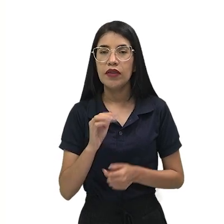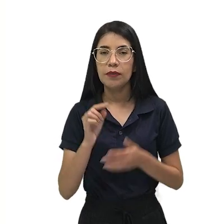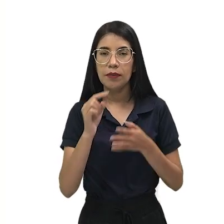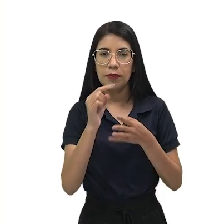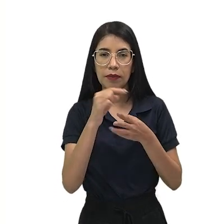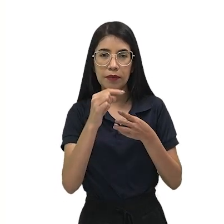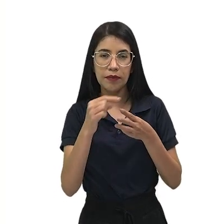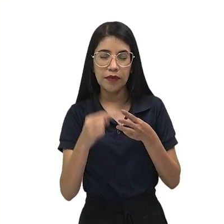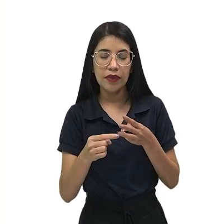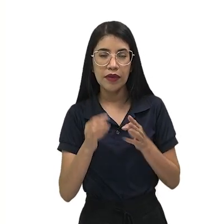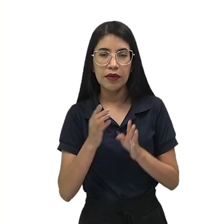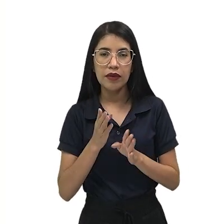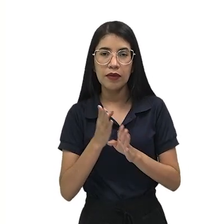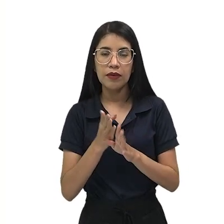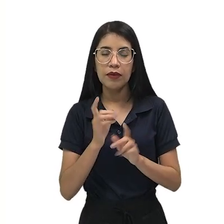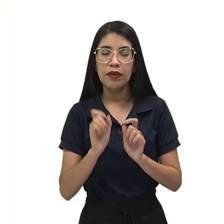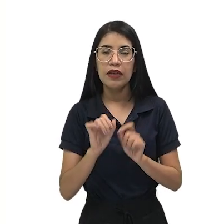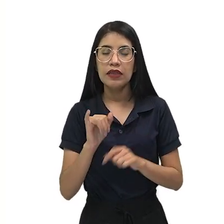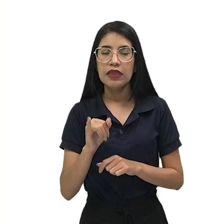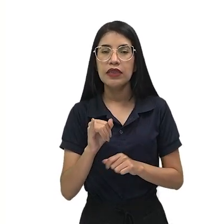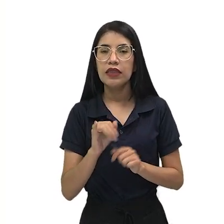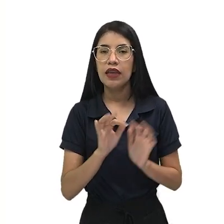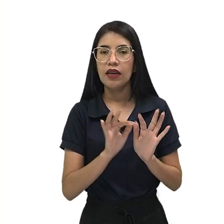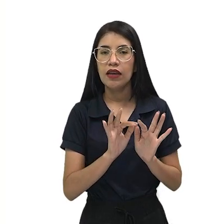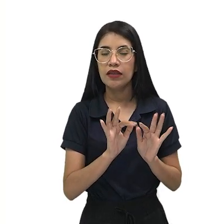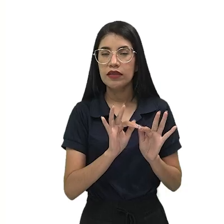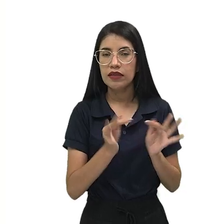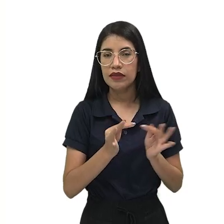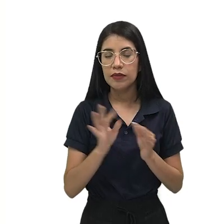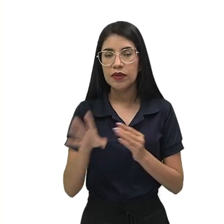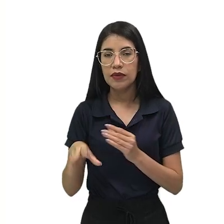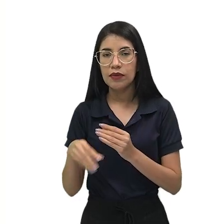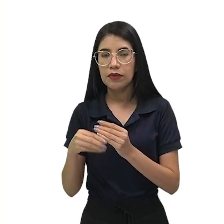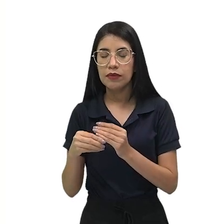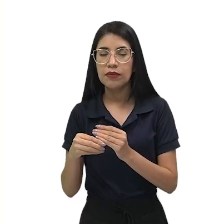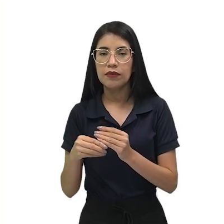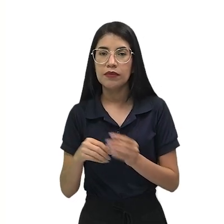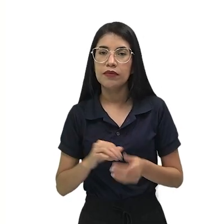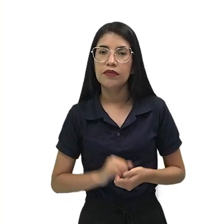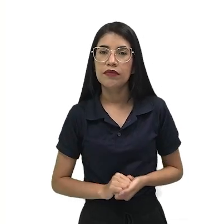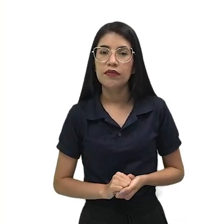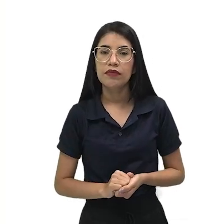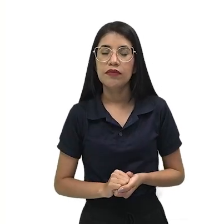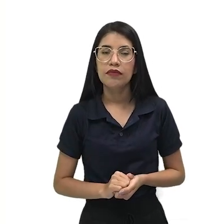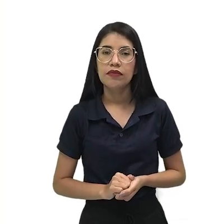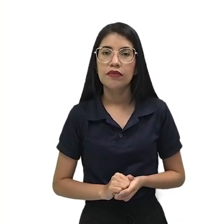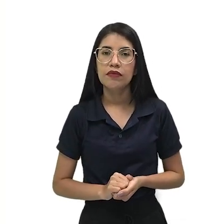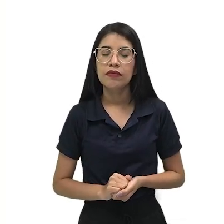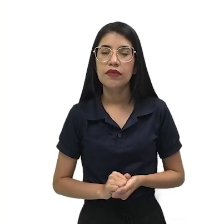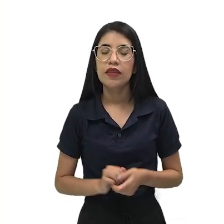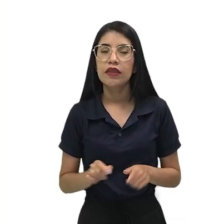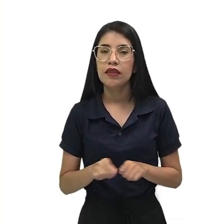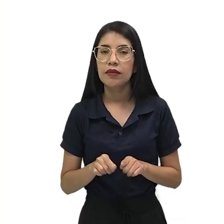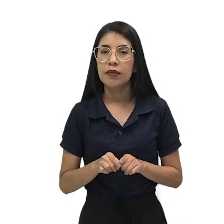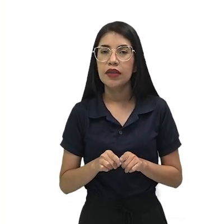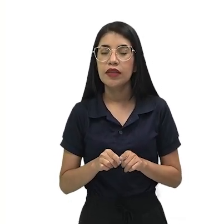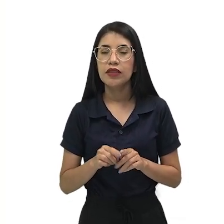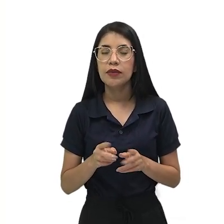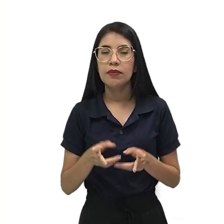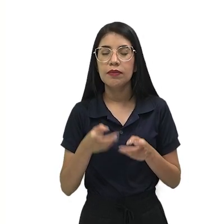identificamos se nós estamos diante de uma dízima periódica simples ou uma dízima periódica composta, né? E vimos que